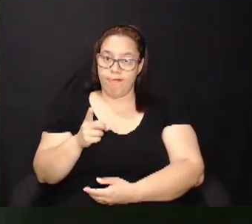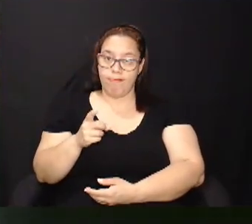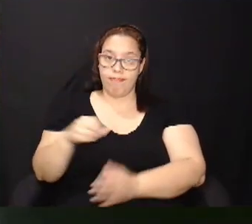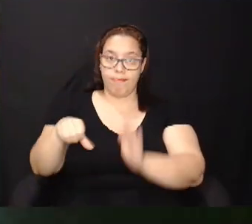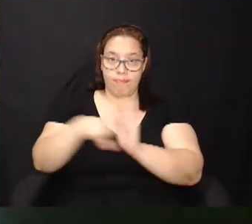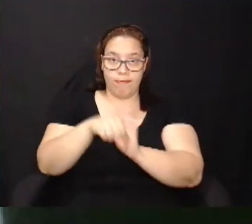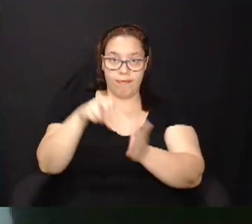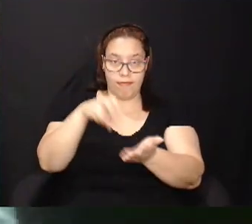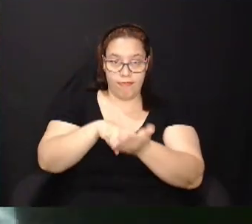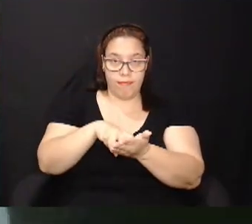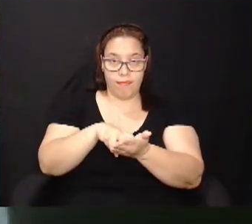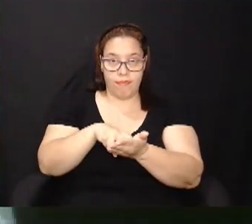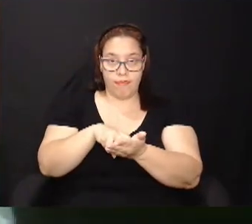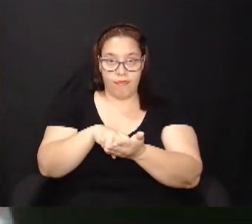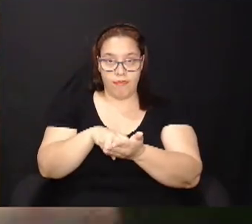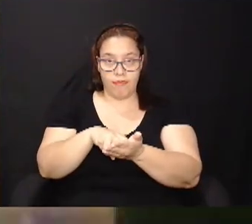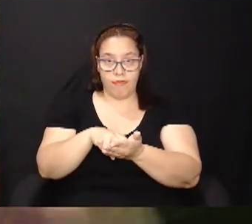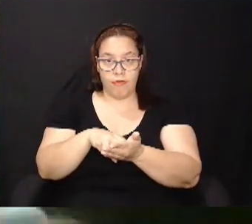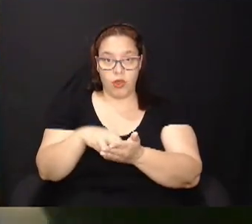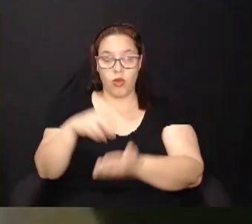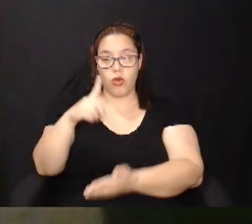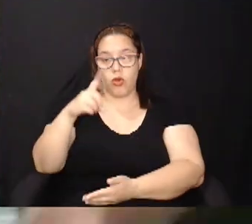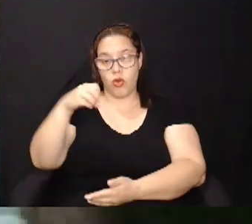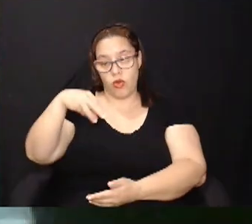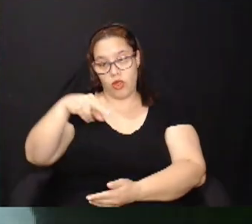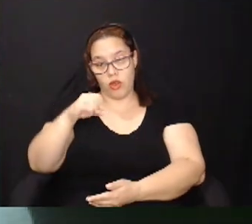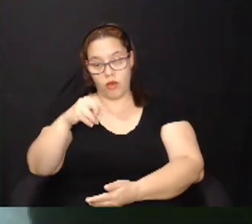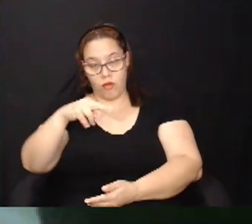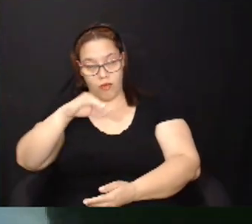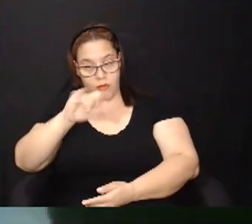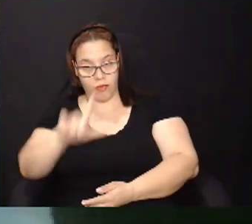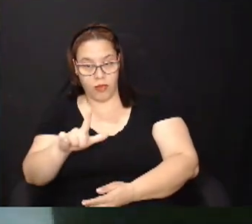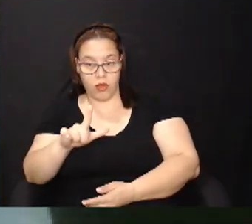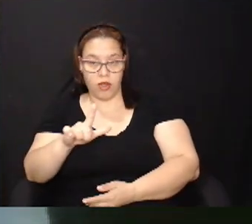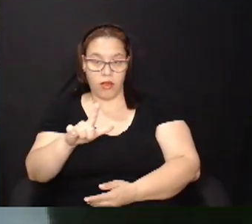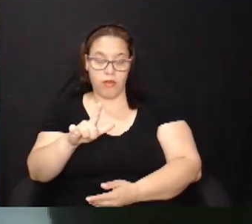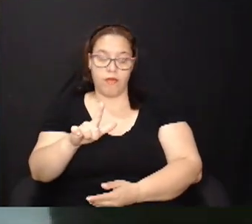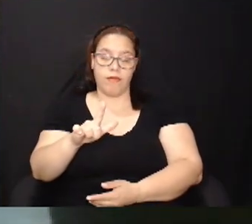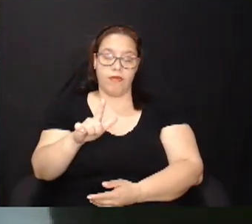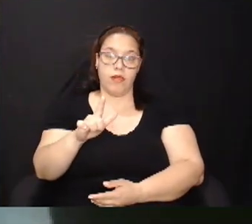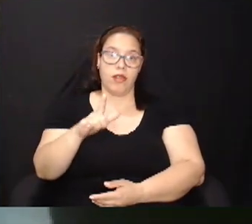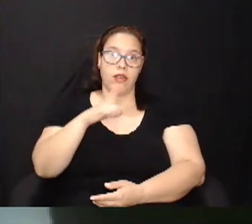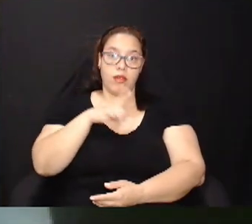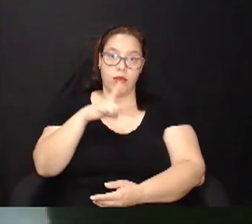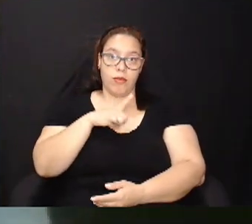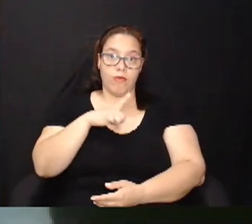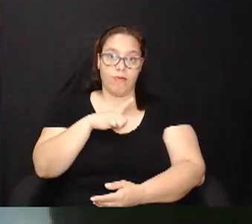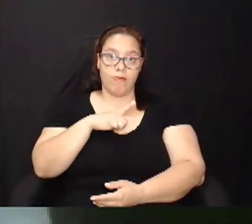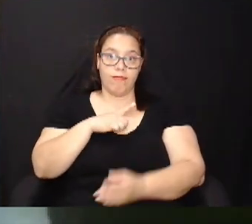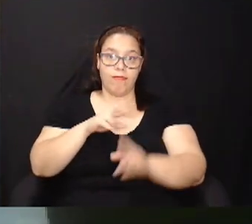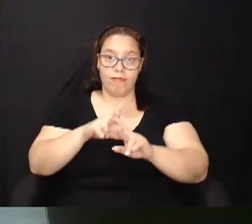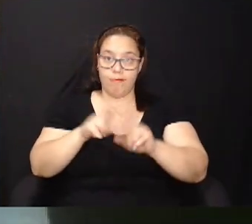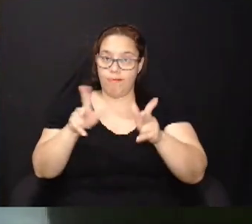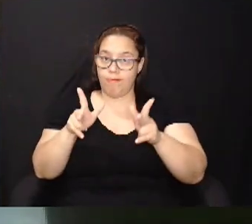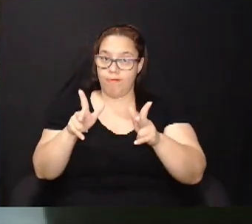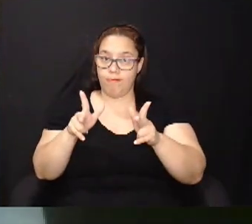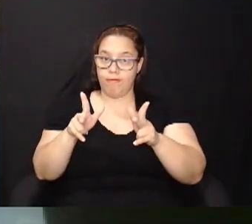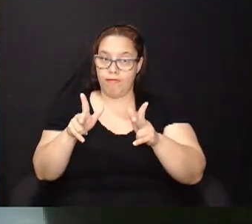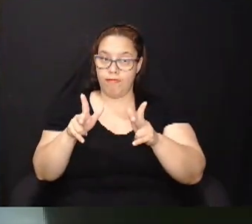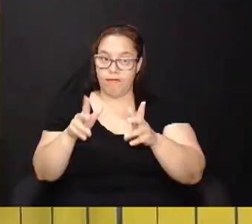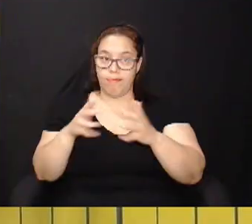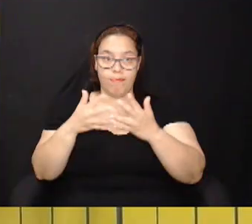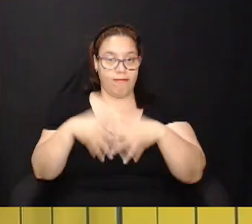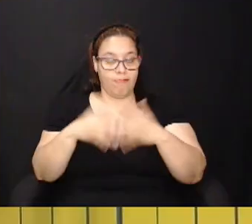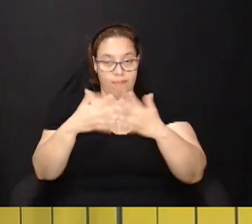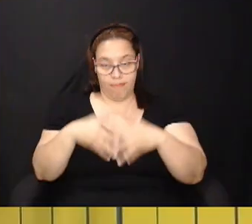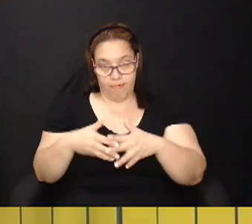punitiva, enquanto dano moral e dano material eventualmente pleiteados num processo tem natureza indenizatória. São coisas que não se confundem.